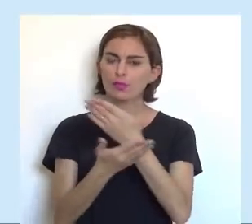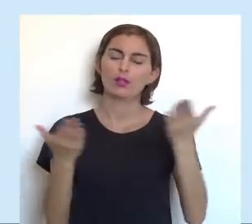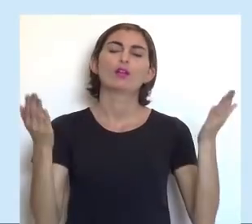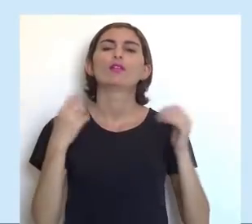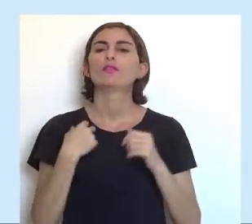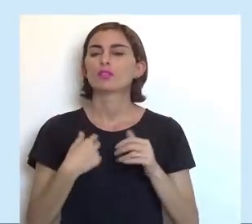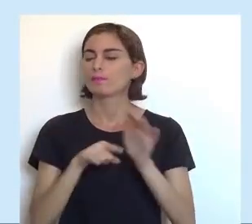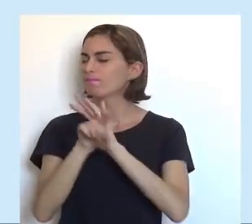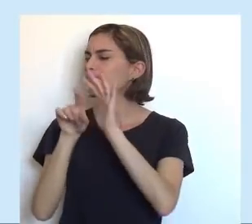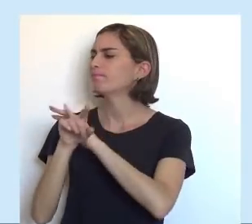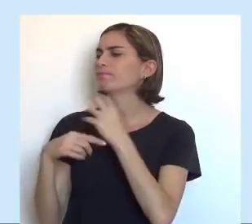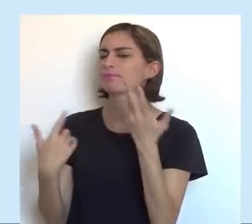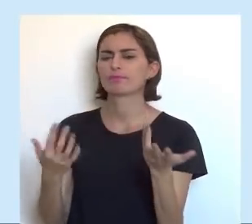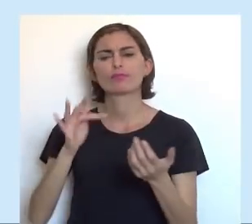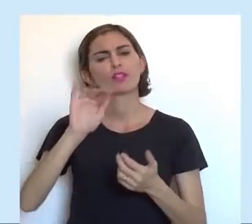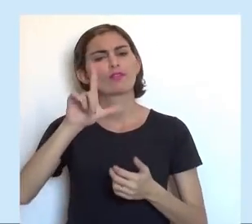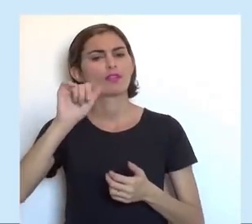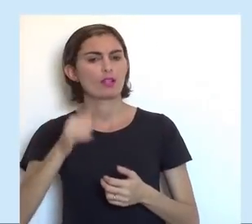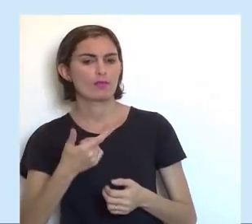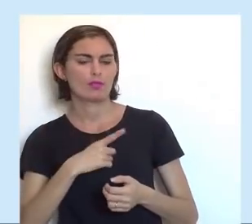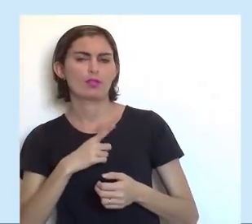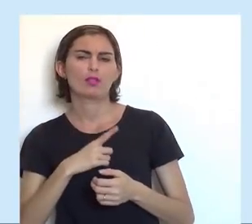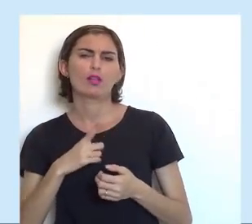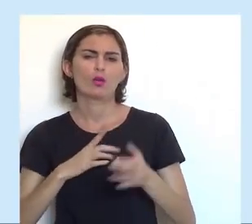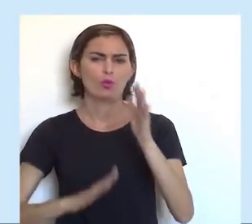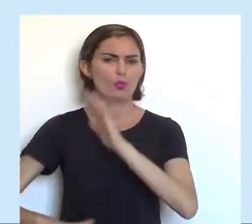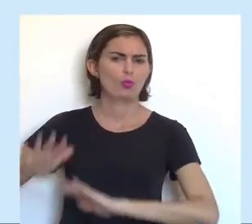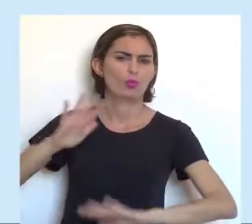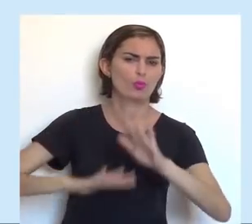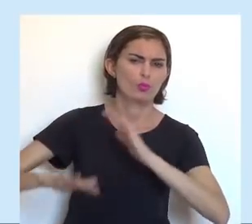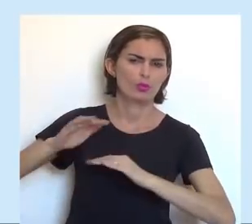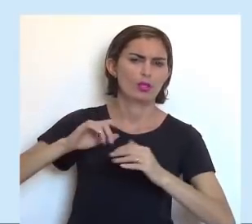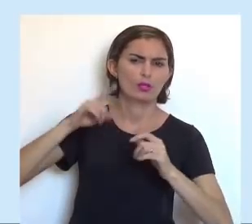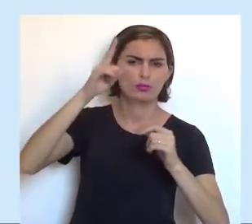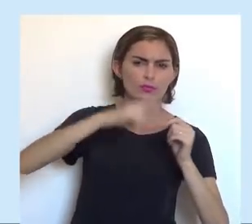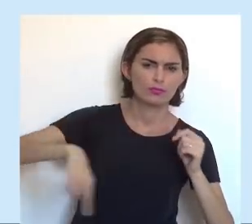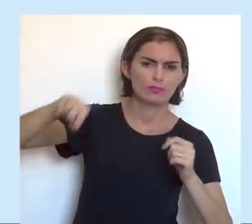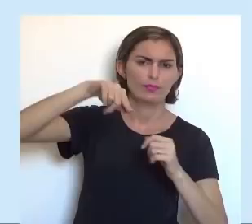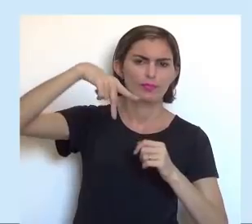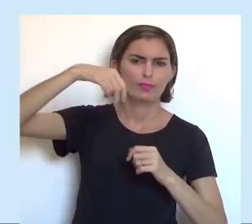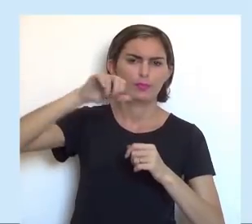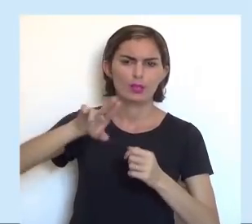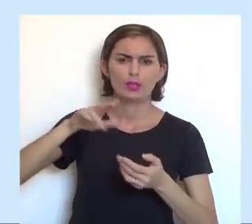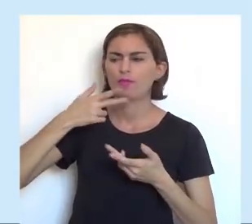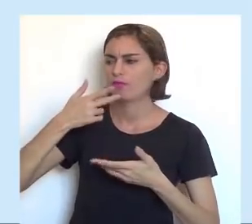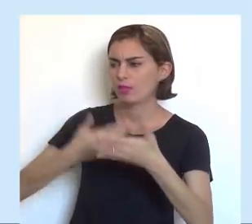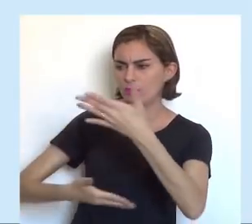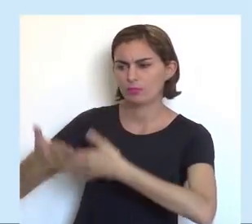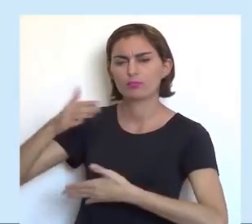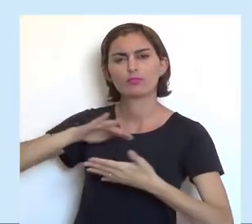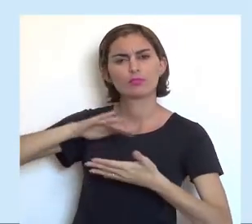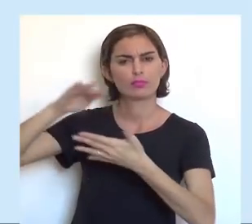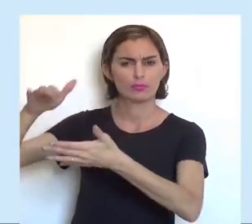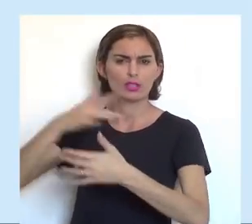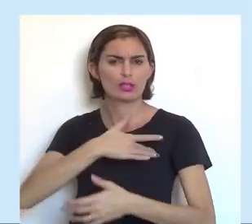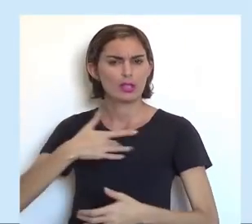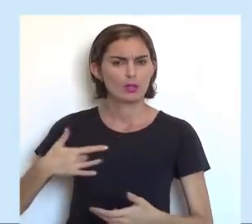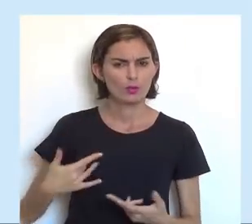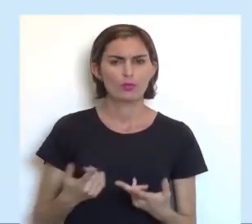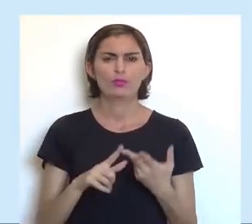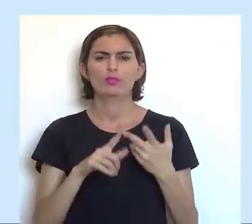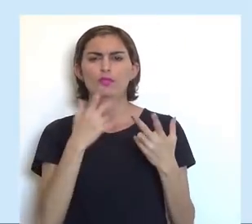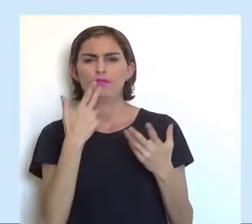vocês me questionam, Flávio, nós devemos ter o quê? Cuidado ao destinar os pneus. falamos com a correlação de pneu e